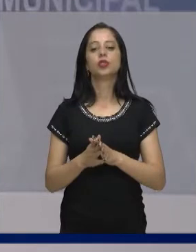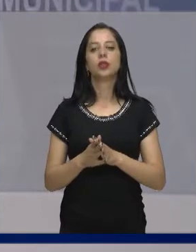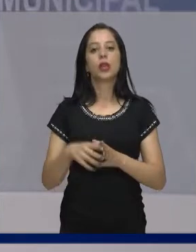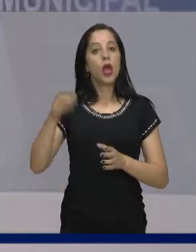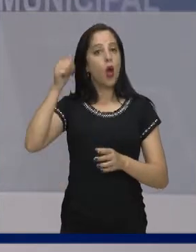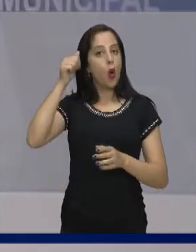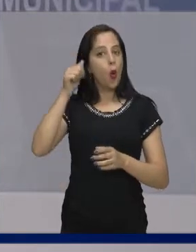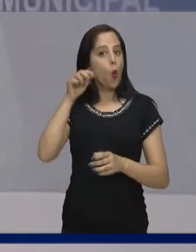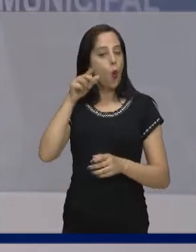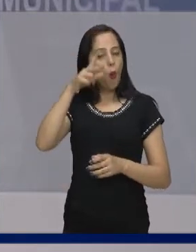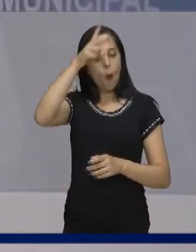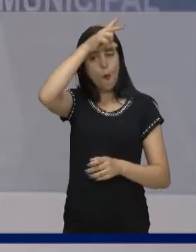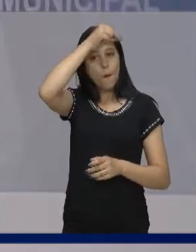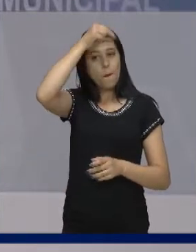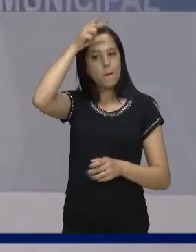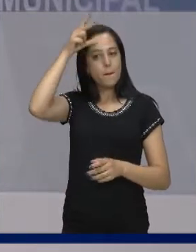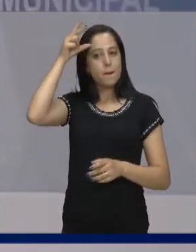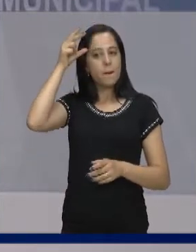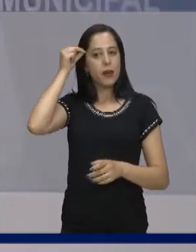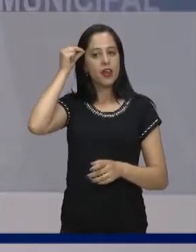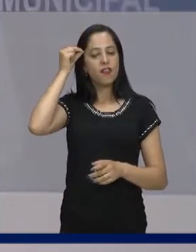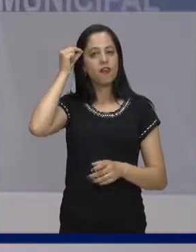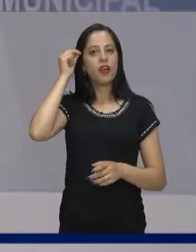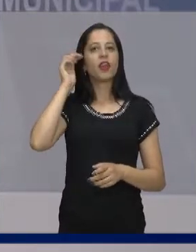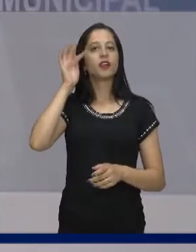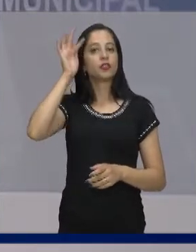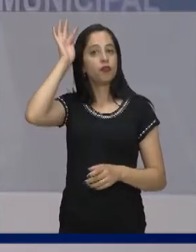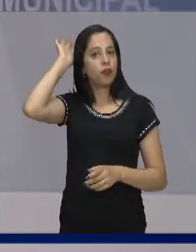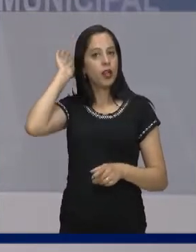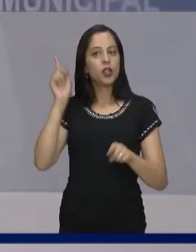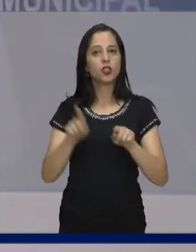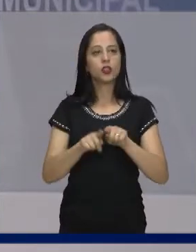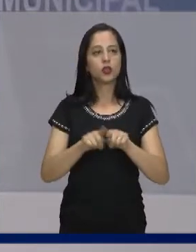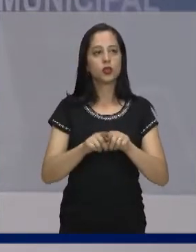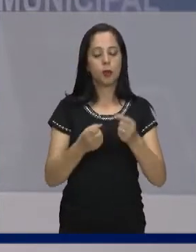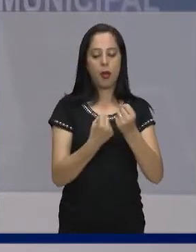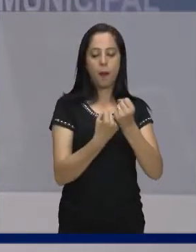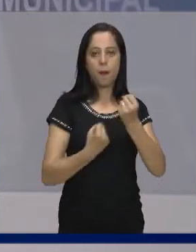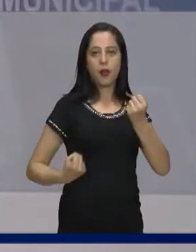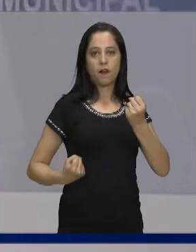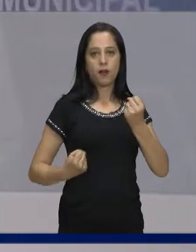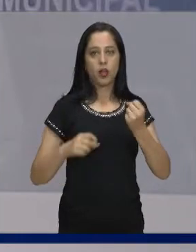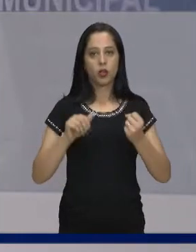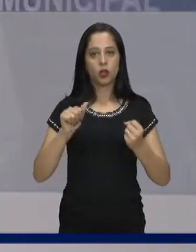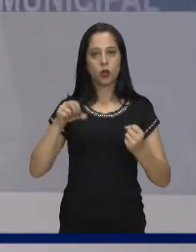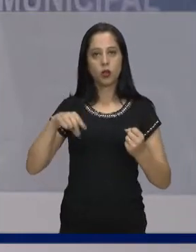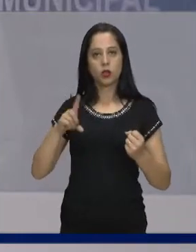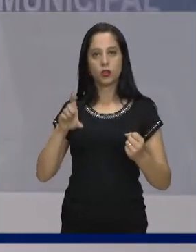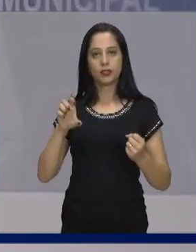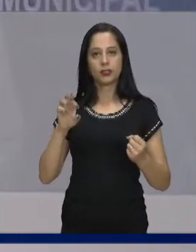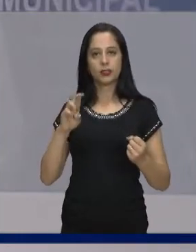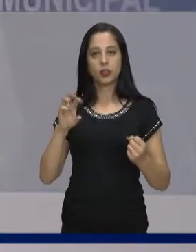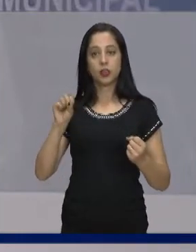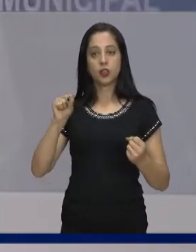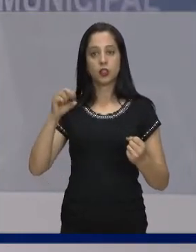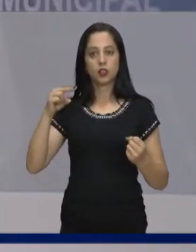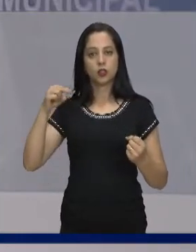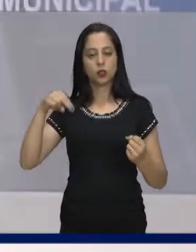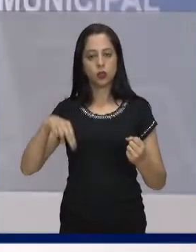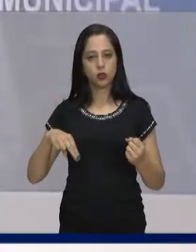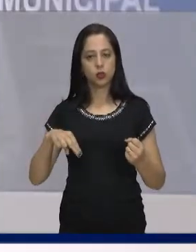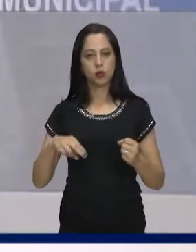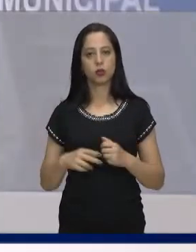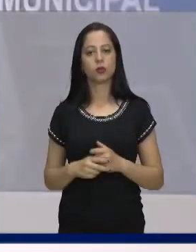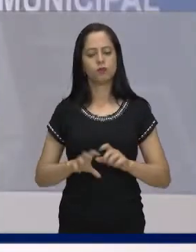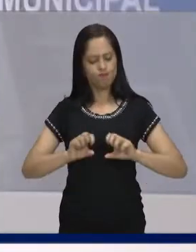Ramute, o nosso vice-prefeito Anderson Farias, e todo o seu corpo jurídico, que não mediram esforços